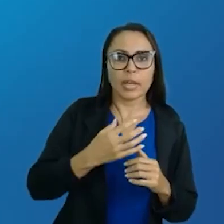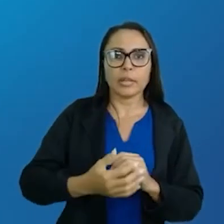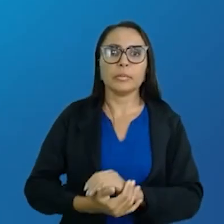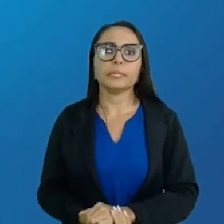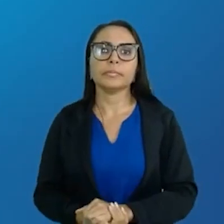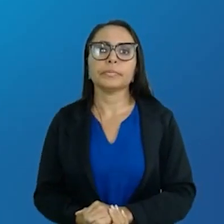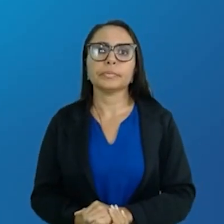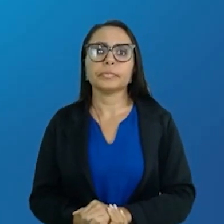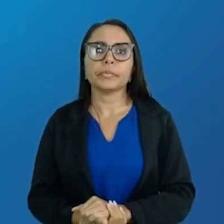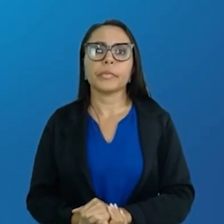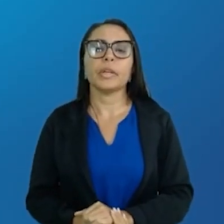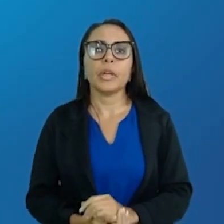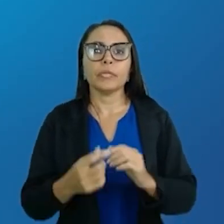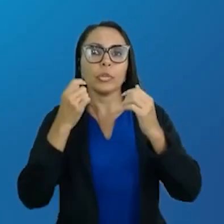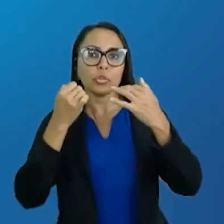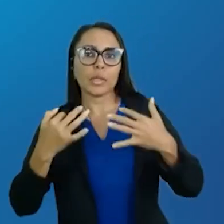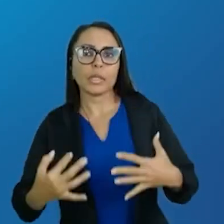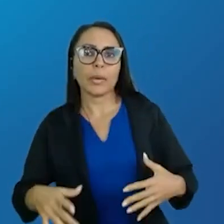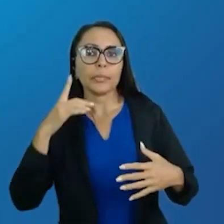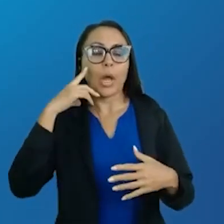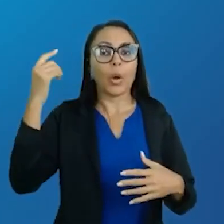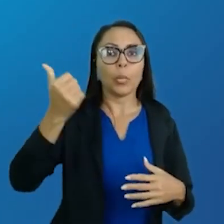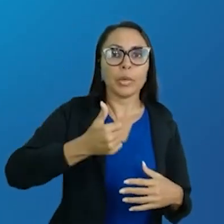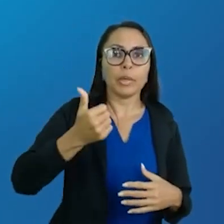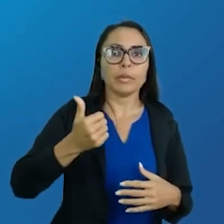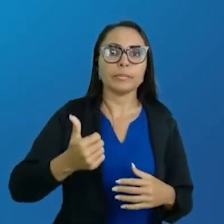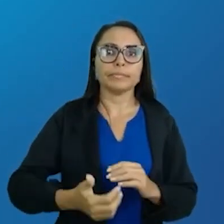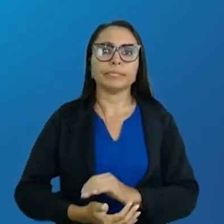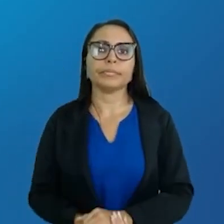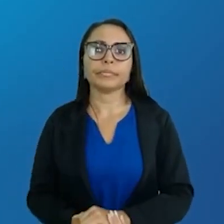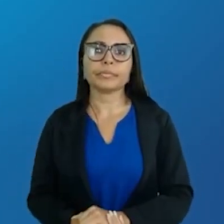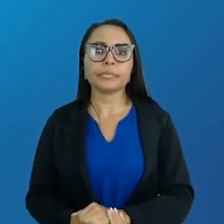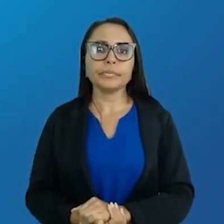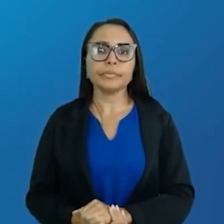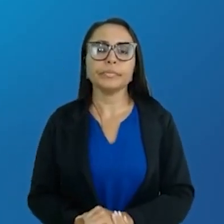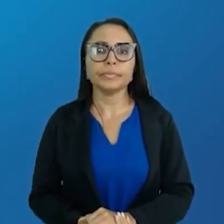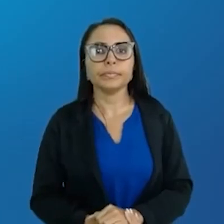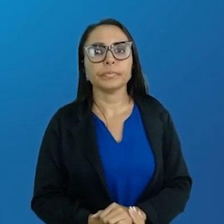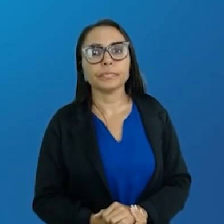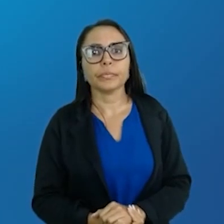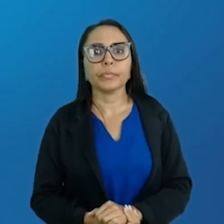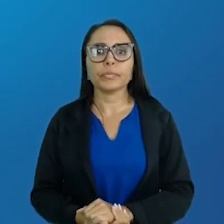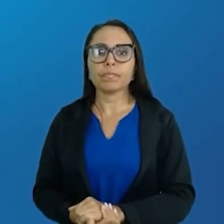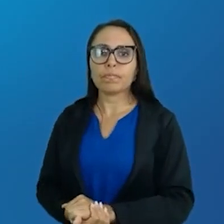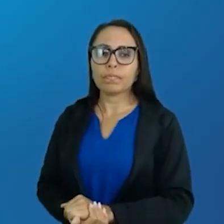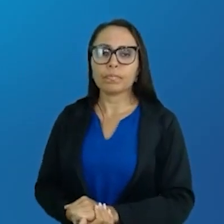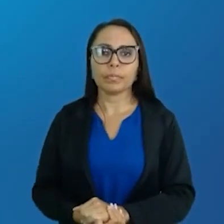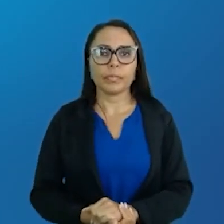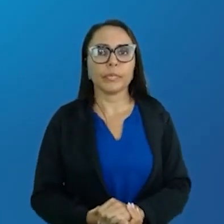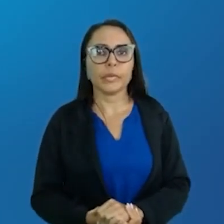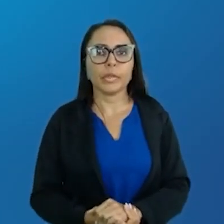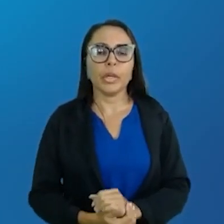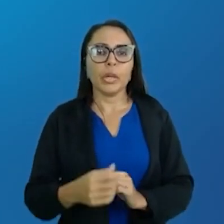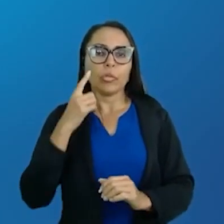mas vou explicar direitinho. O primeiro, e também é meio divisível sobre qual o primeiro, qual o sétimo, enfim. Não há necessariamente uma ordem, então eu vou